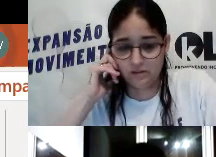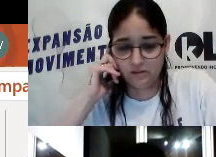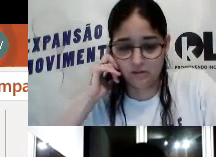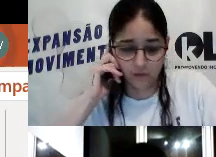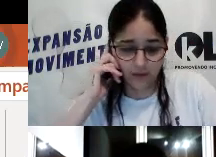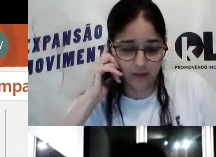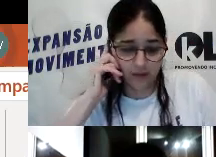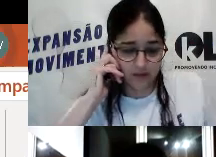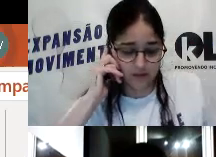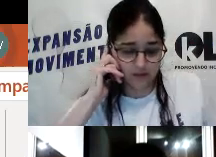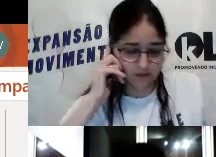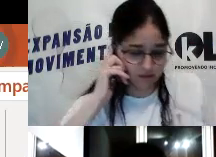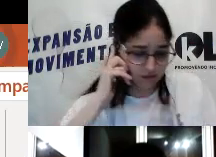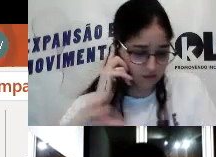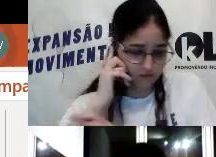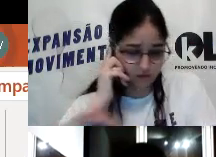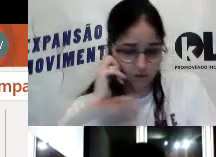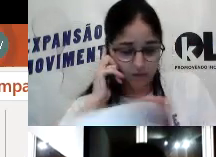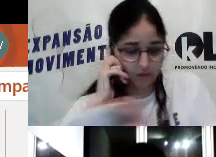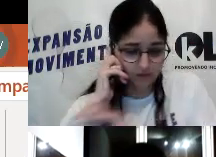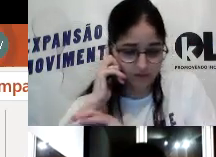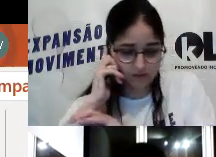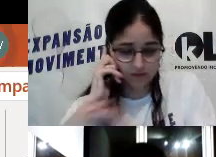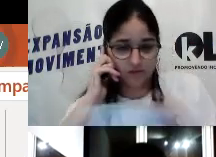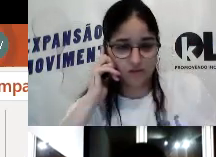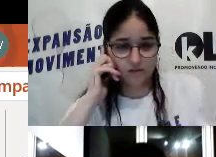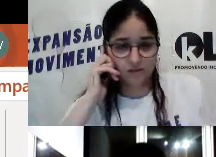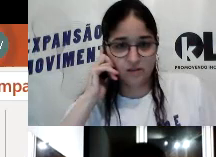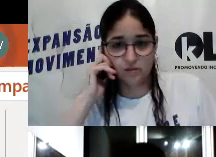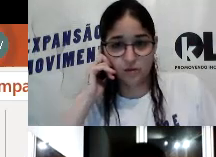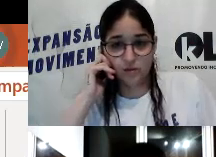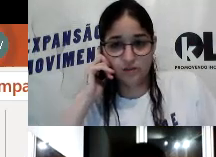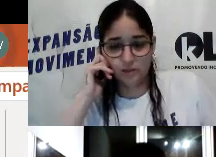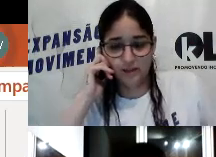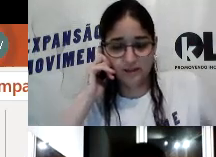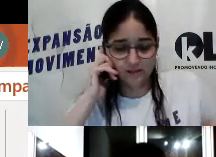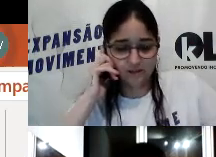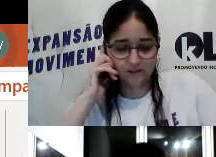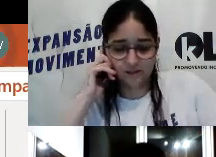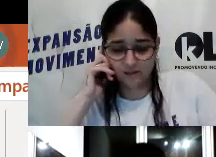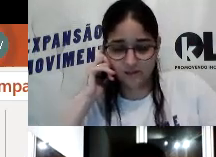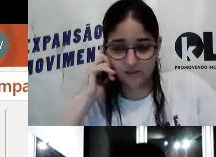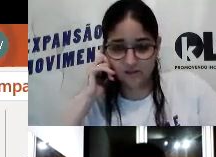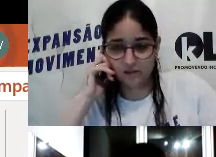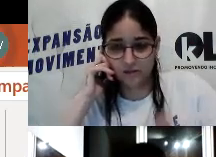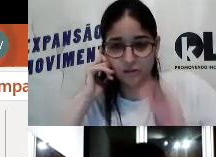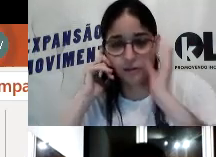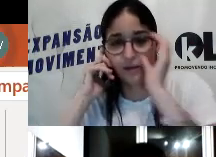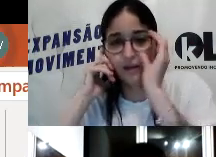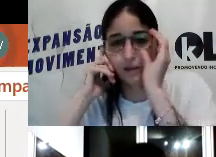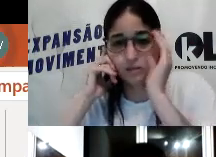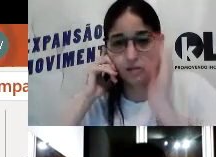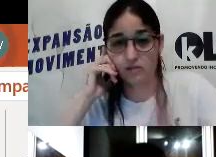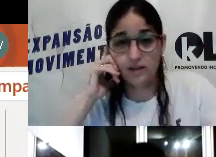Acho que a Cleide podia contar a experiência dela como mãe, como foi a hora que o Romeu nasceu, como